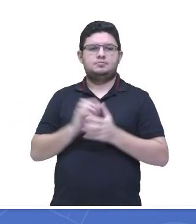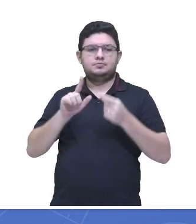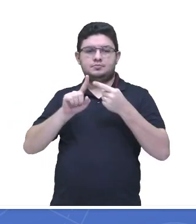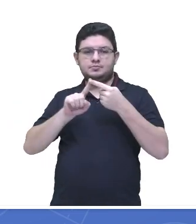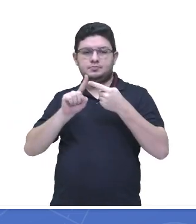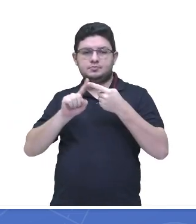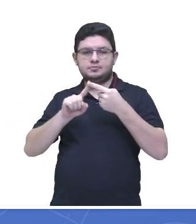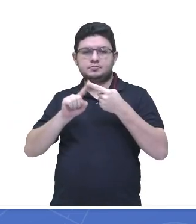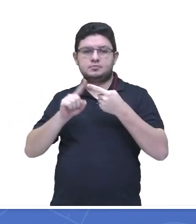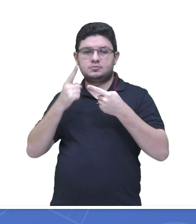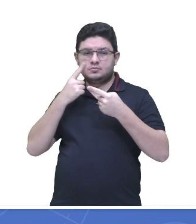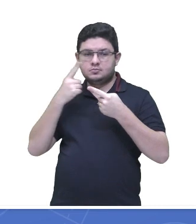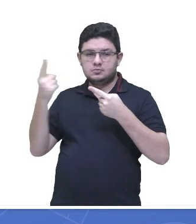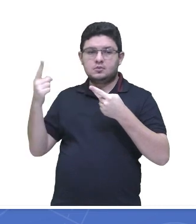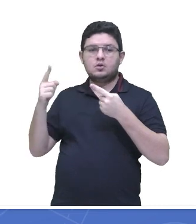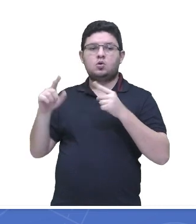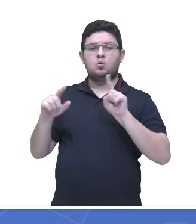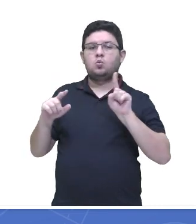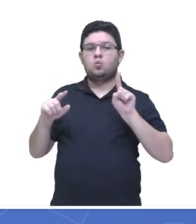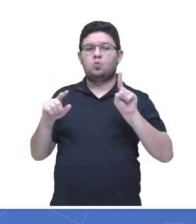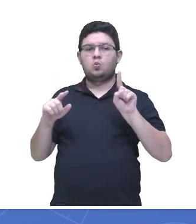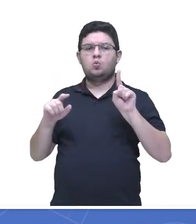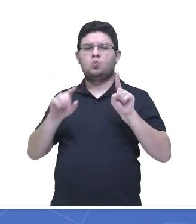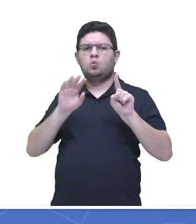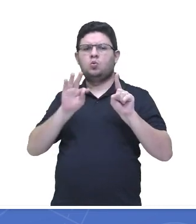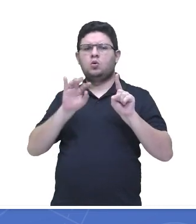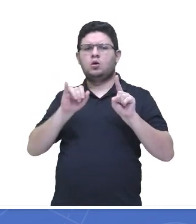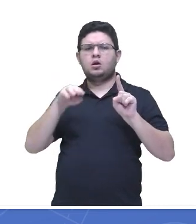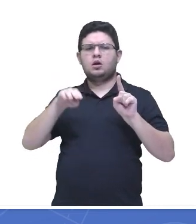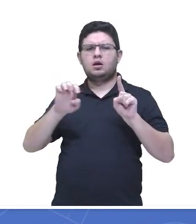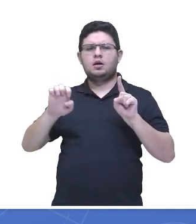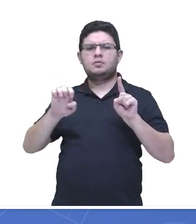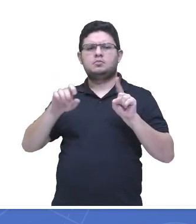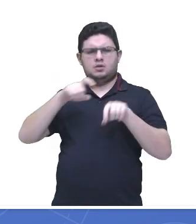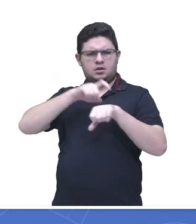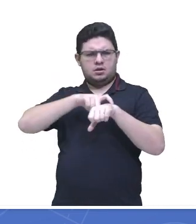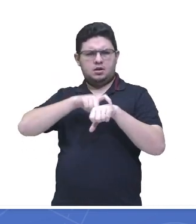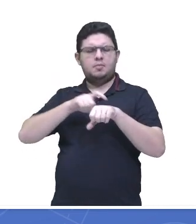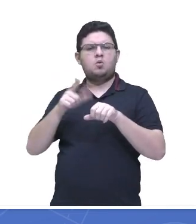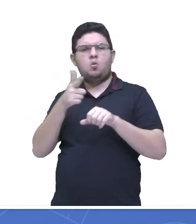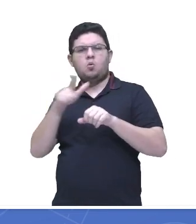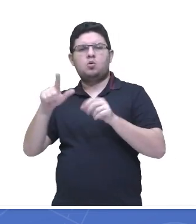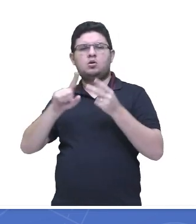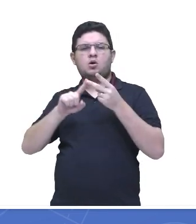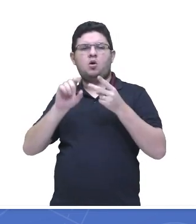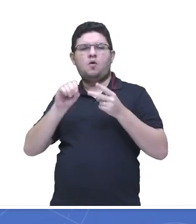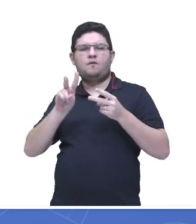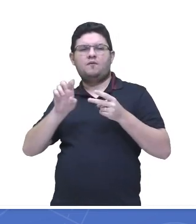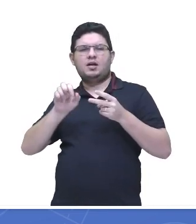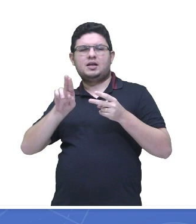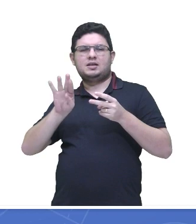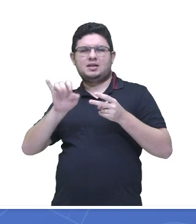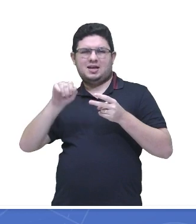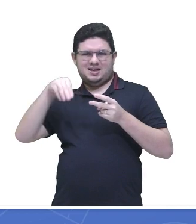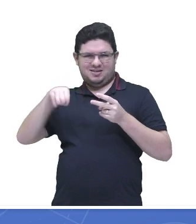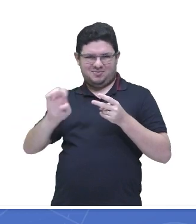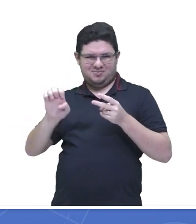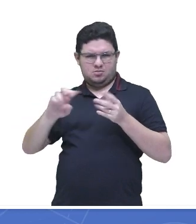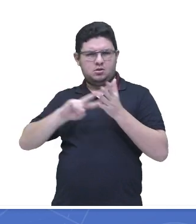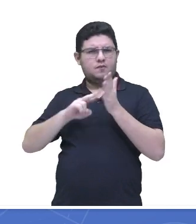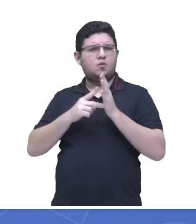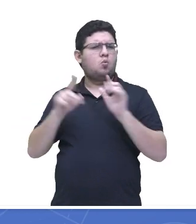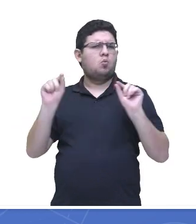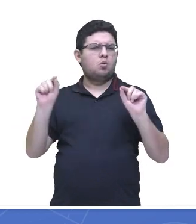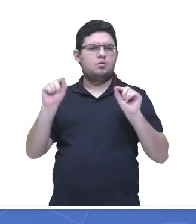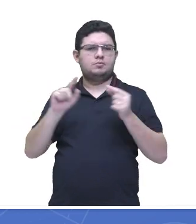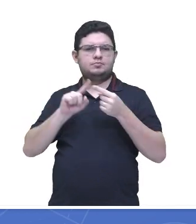time, tempo, over time, que significa. A number two, do, é